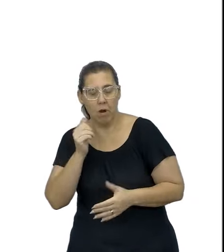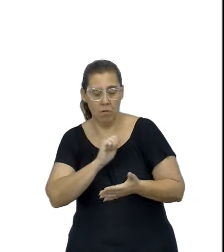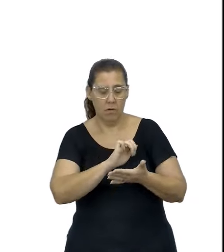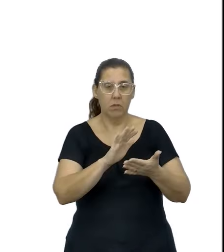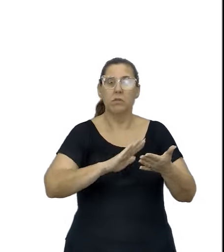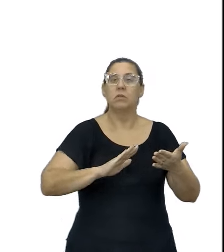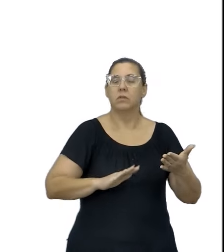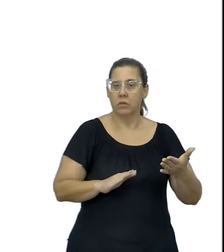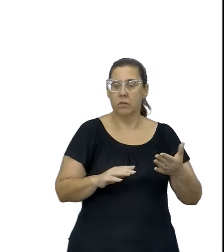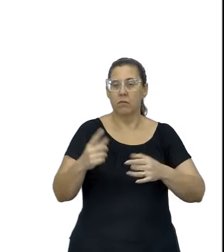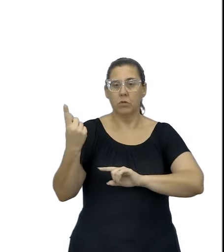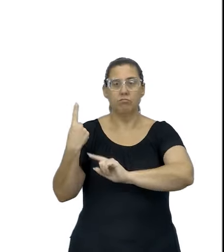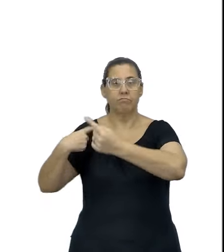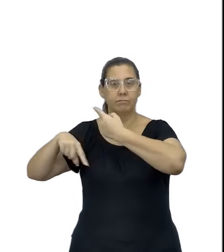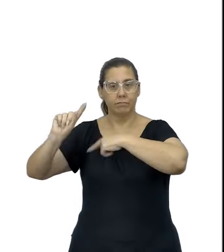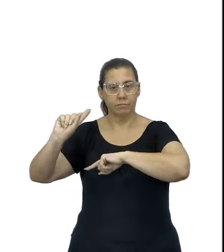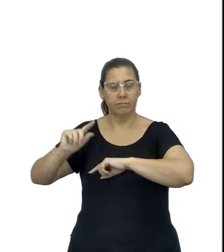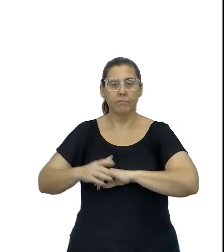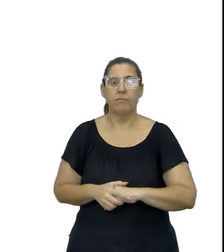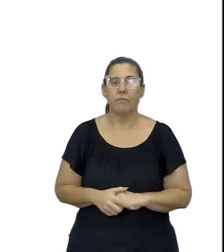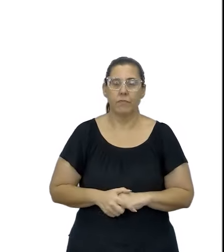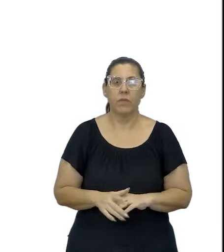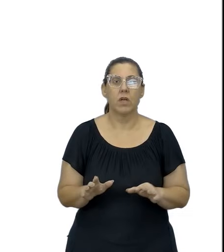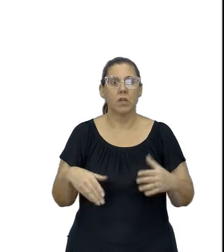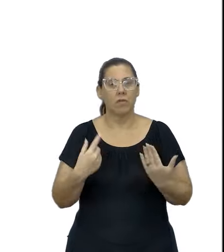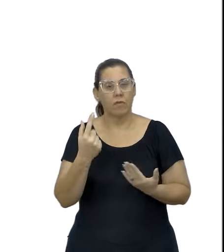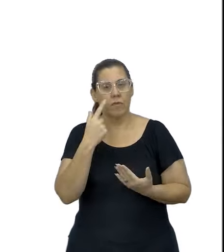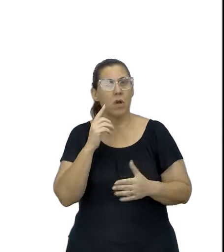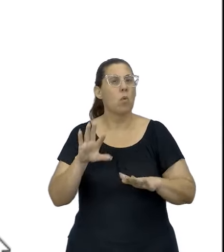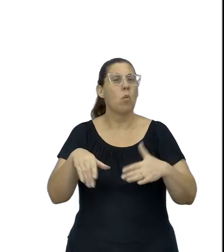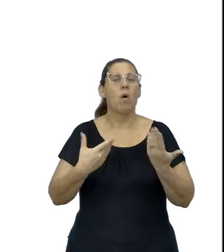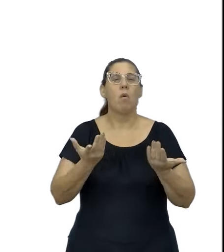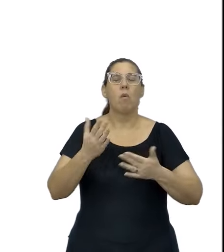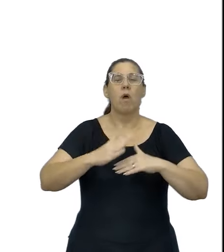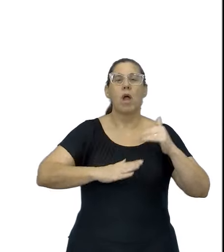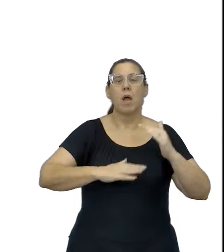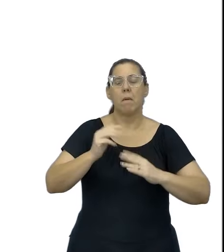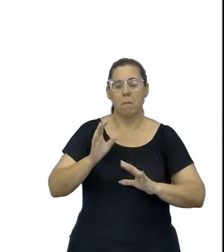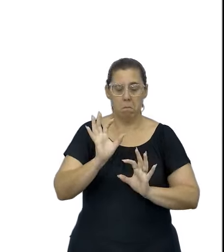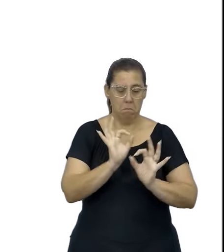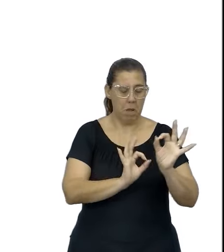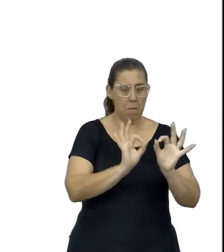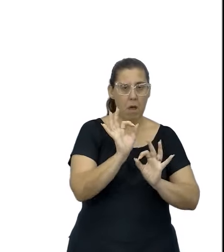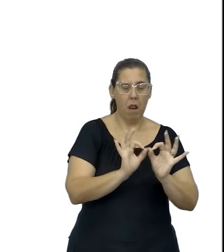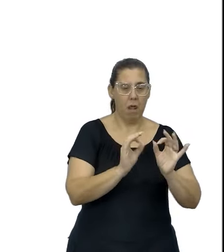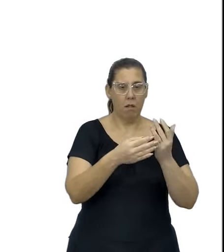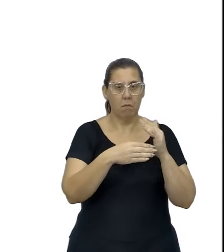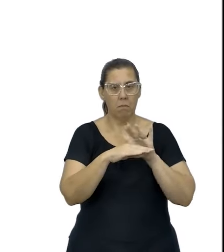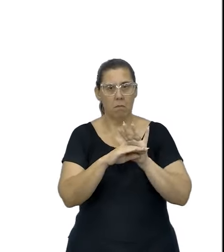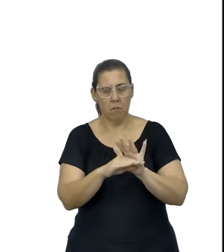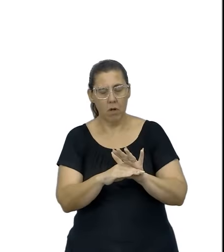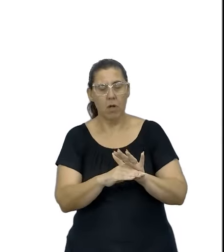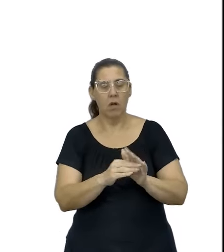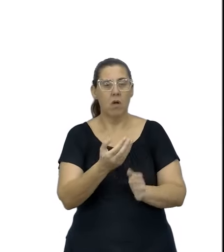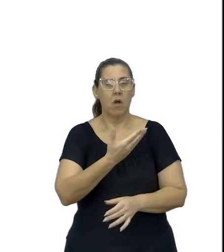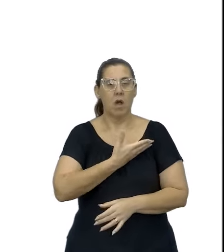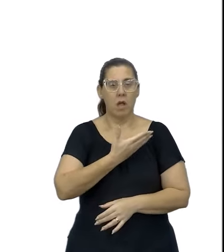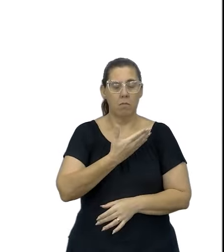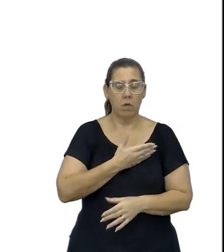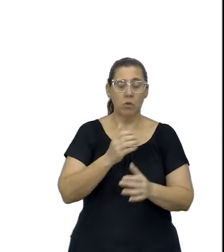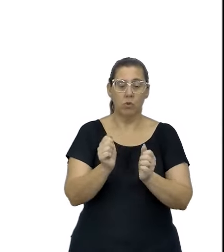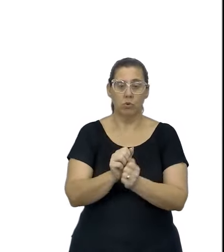ela leva ao seu desenvolvimento. Então, vamos ver qual que é a habilidade. Produzir em colaboração com os colegas e com a ajuda